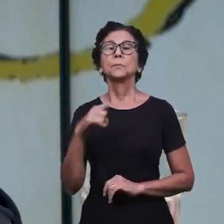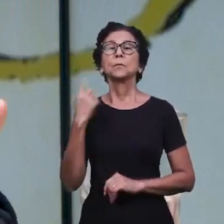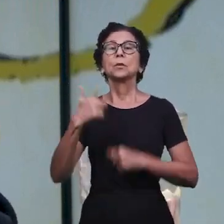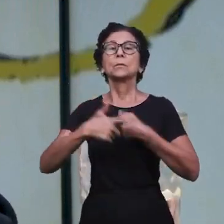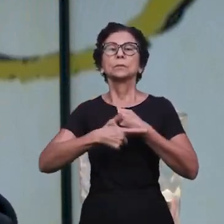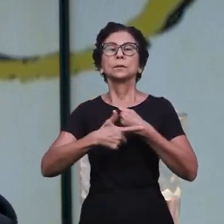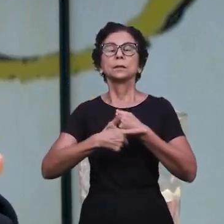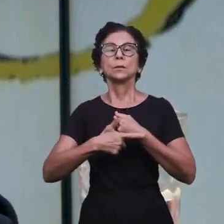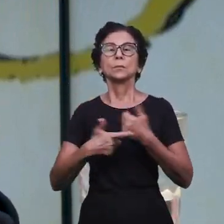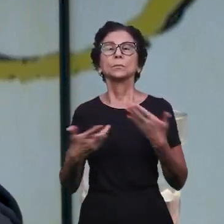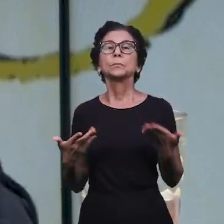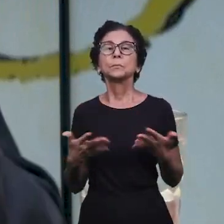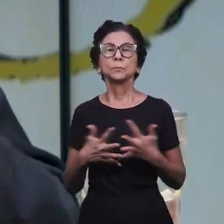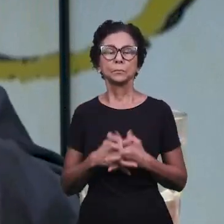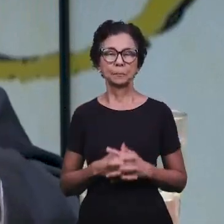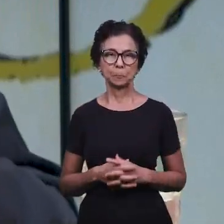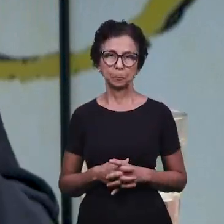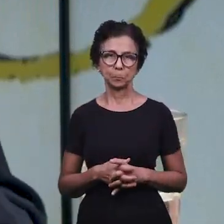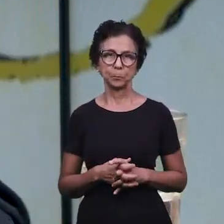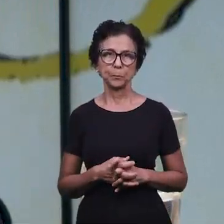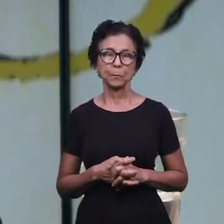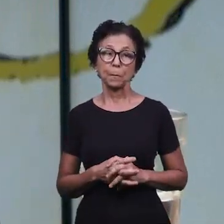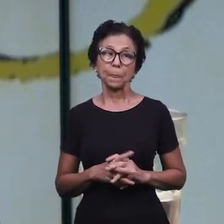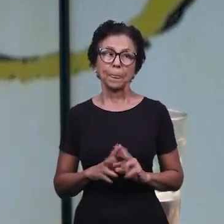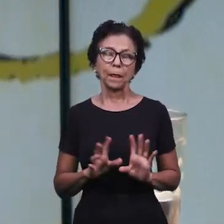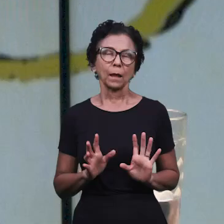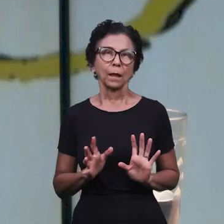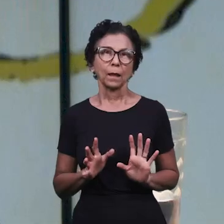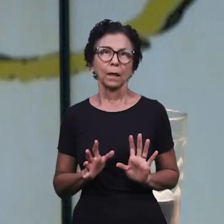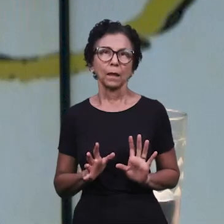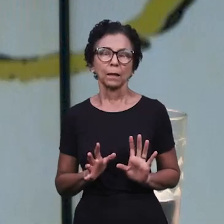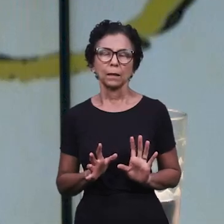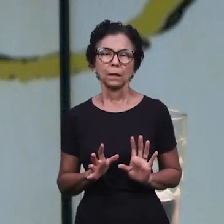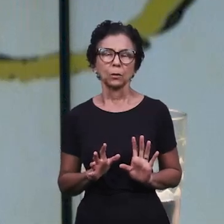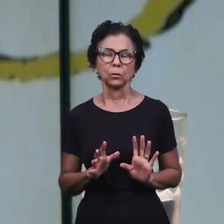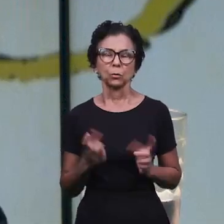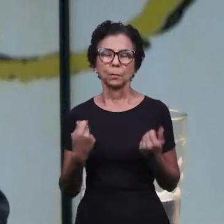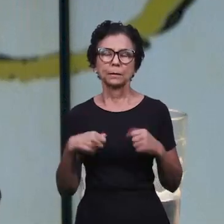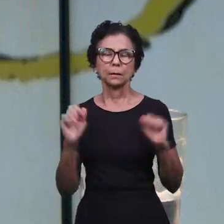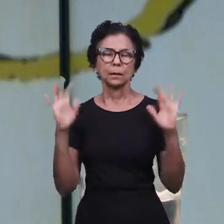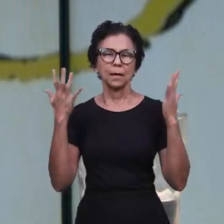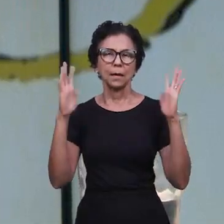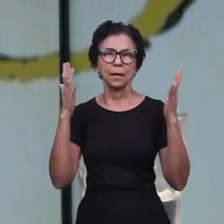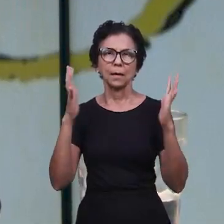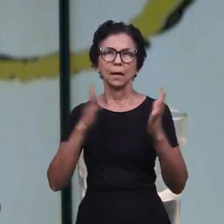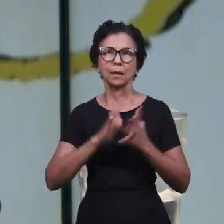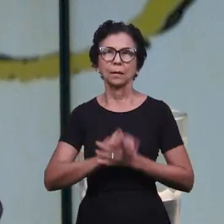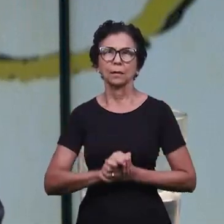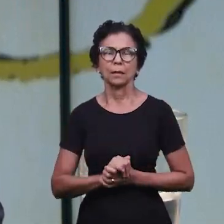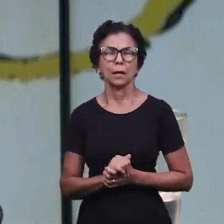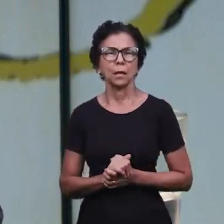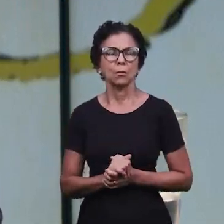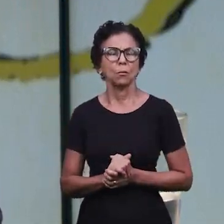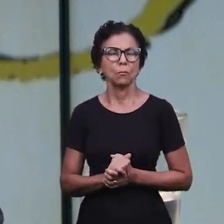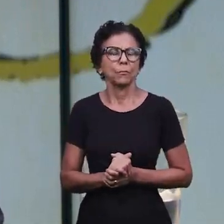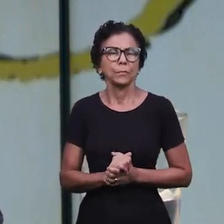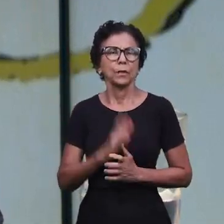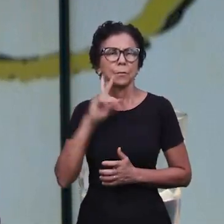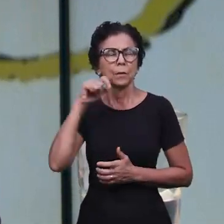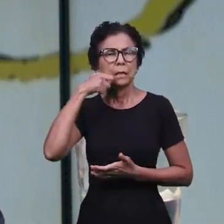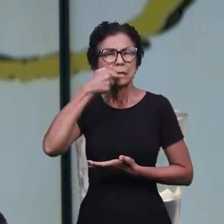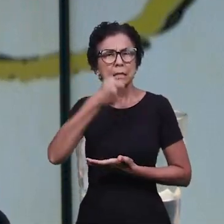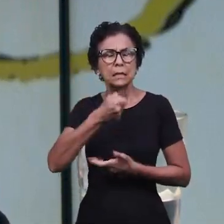uma celebração, não. Foi um momento de um renovo para nós, de tal maneira que nós agora nos tornamos mais